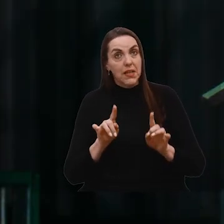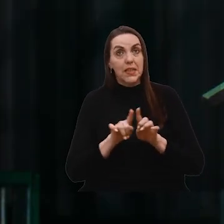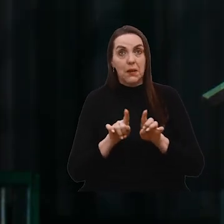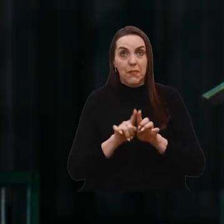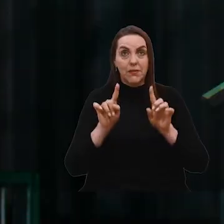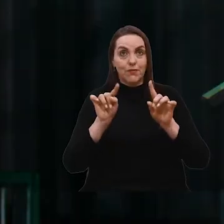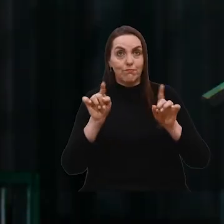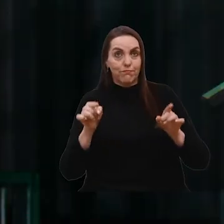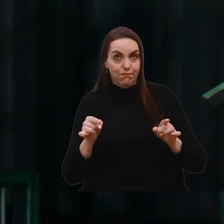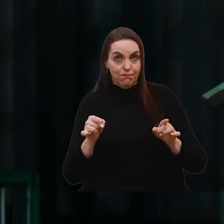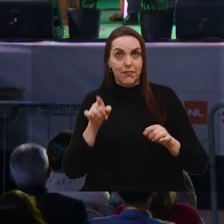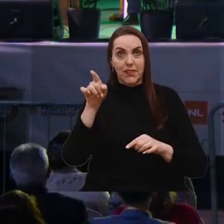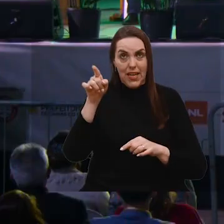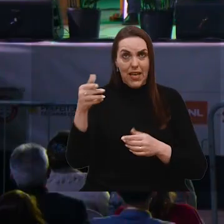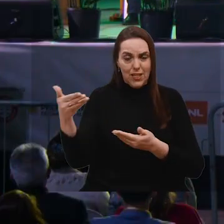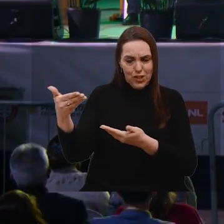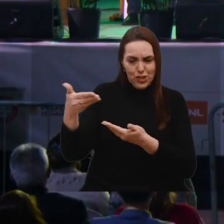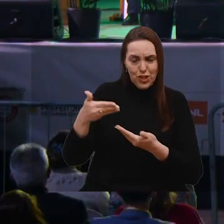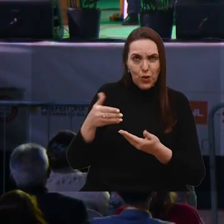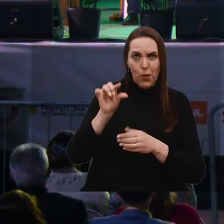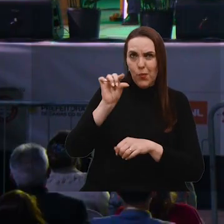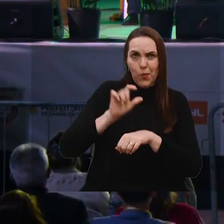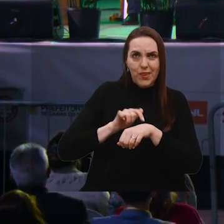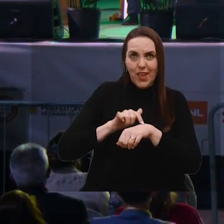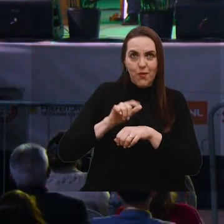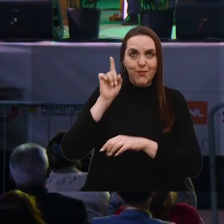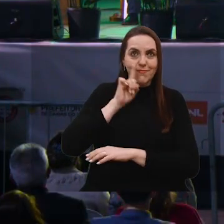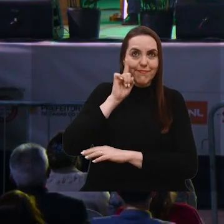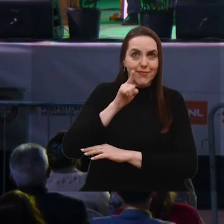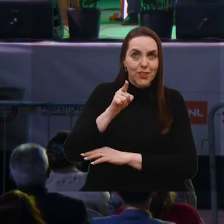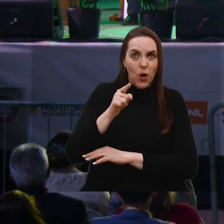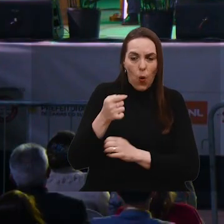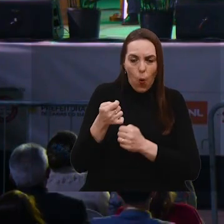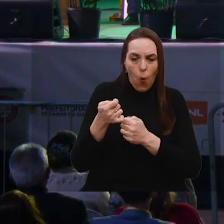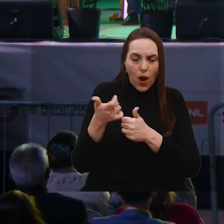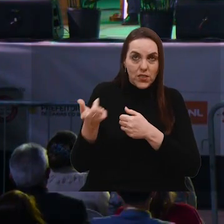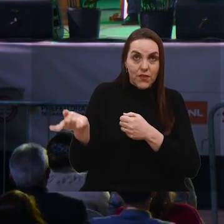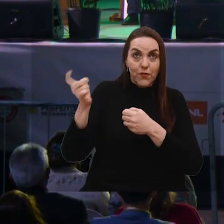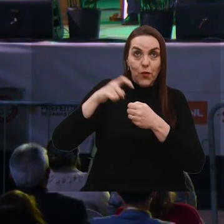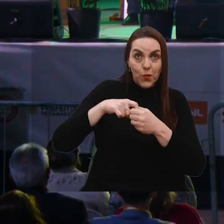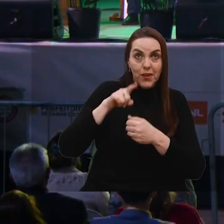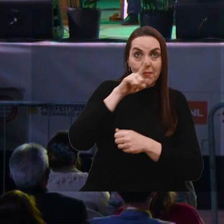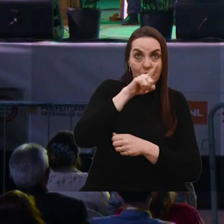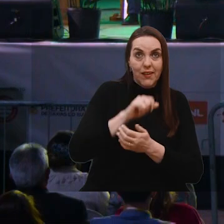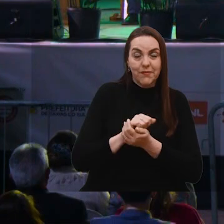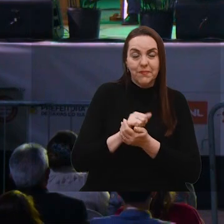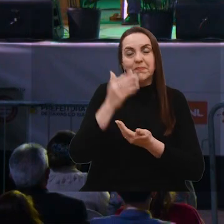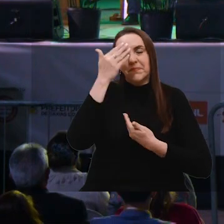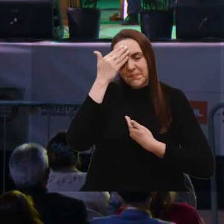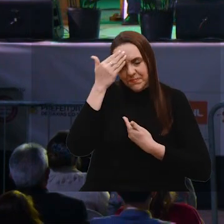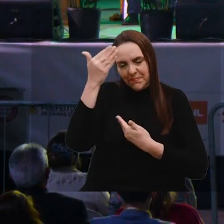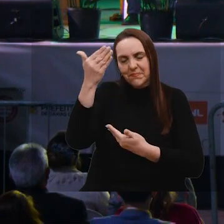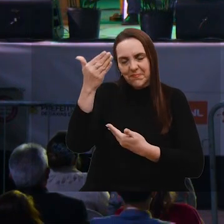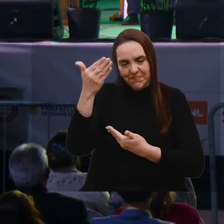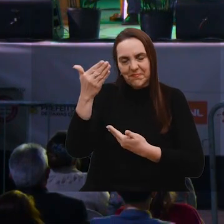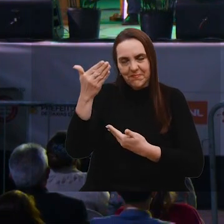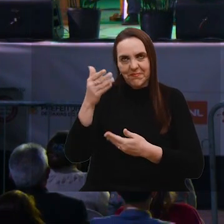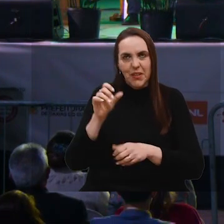Brasil. Aliás, abrindo um parênteses, recém chegou dos Estados Unidos, está quase voltando para